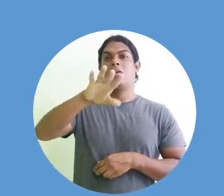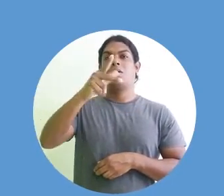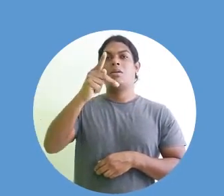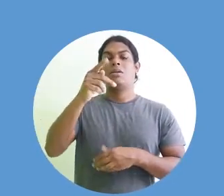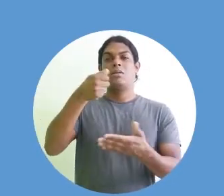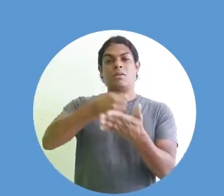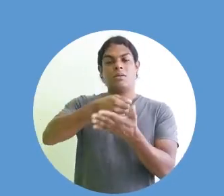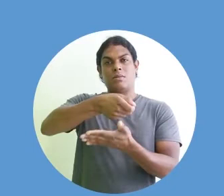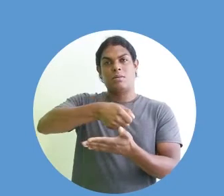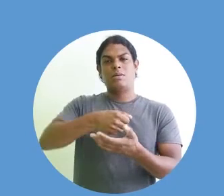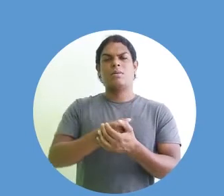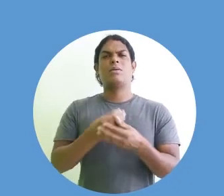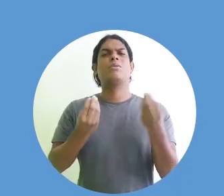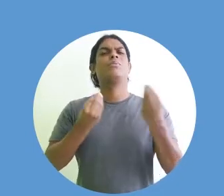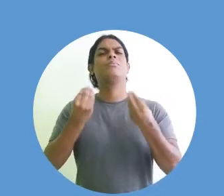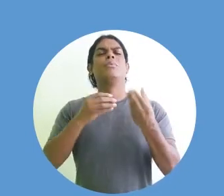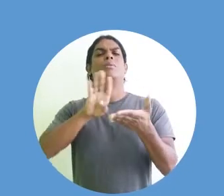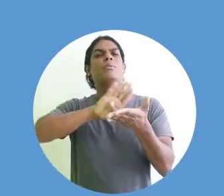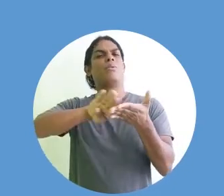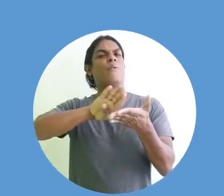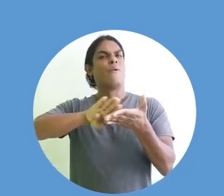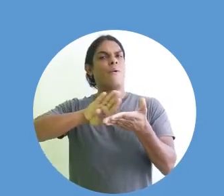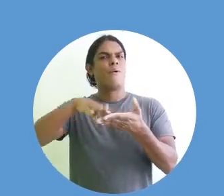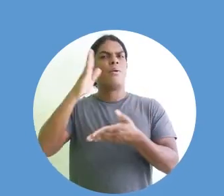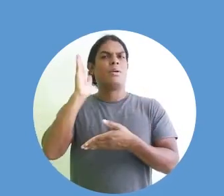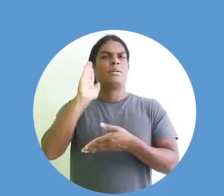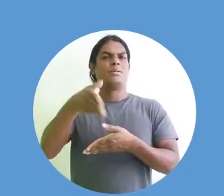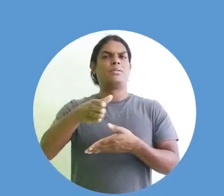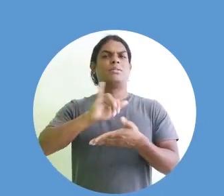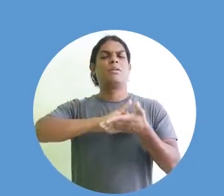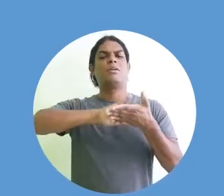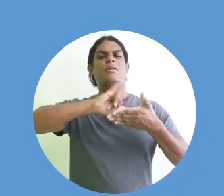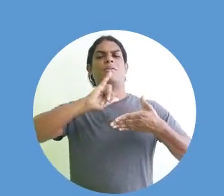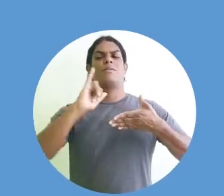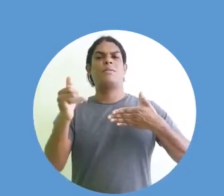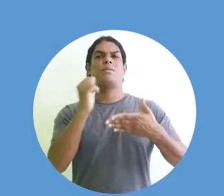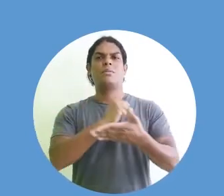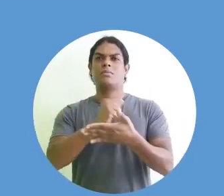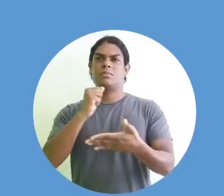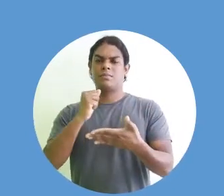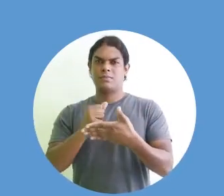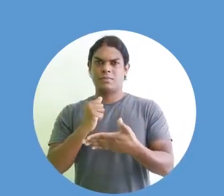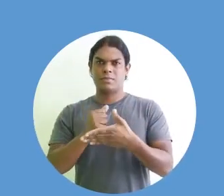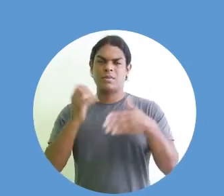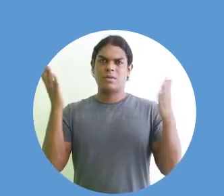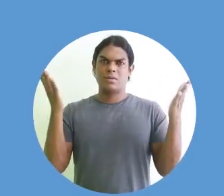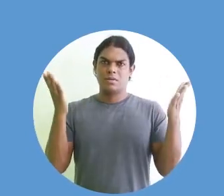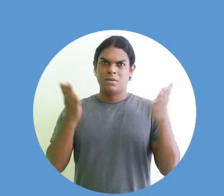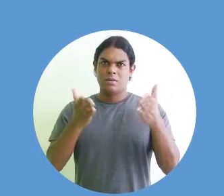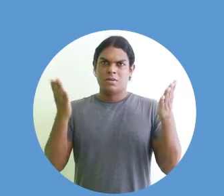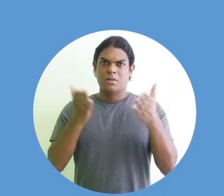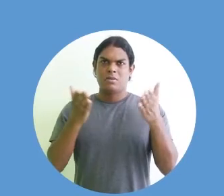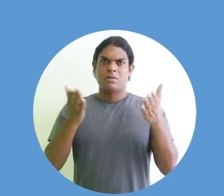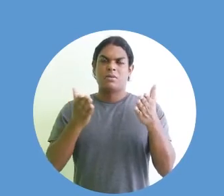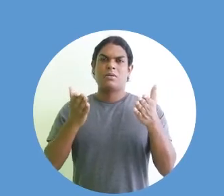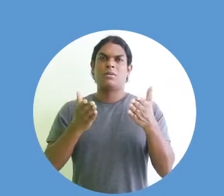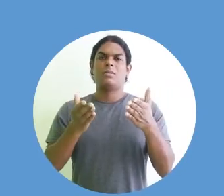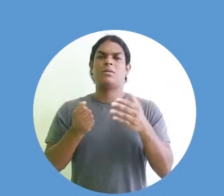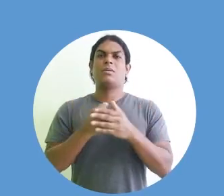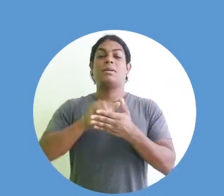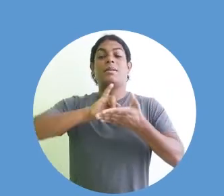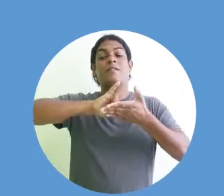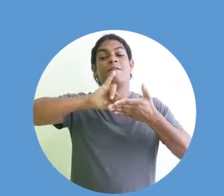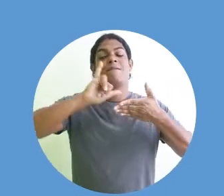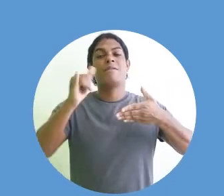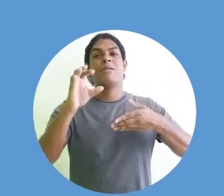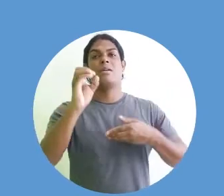banco do importador, que é o banco cobrador, já executou, o importador recebeu essa documentação, então ele pega e manda a ordem